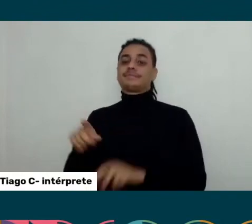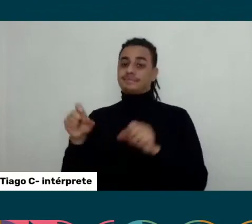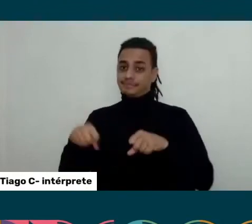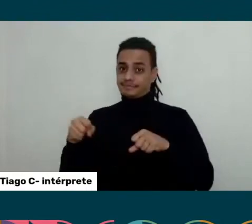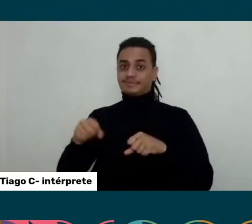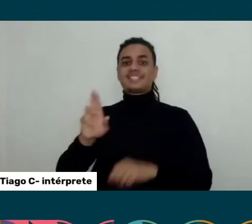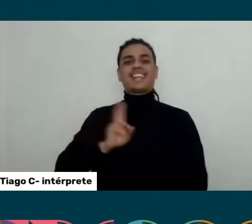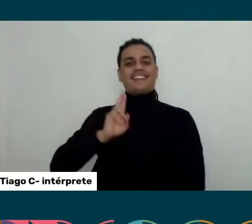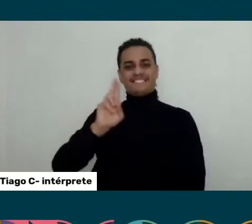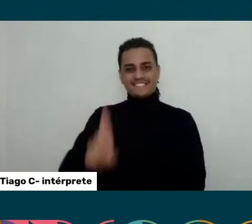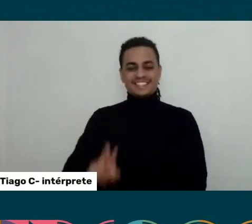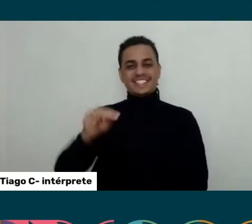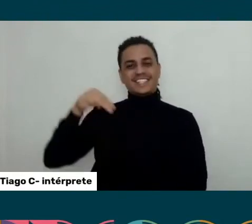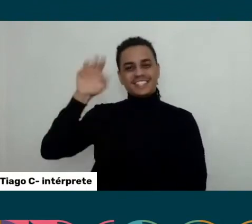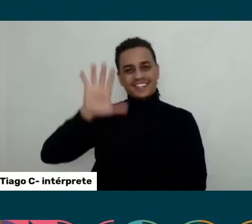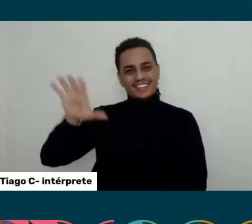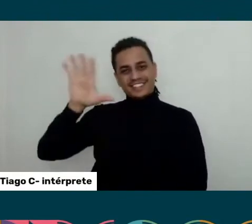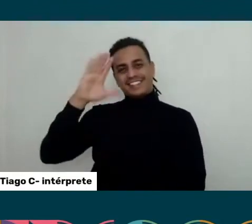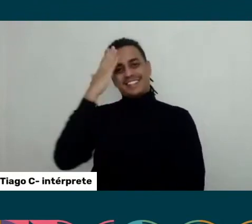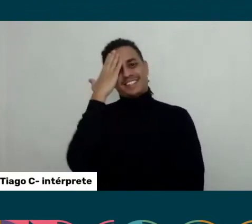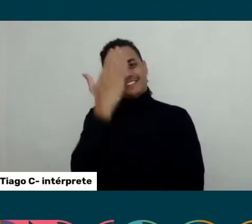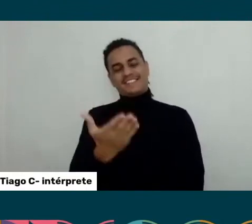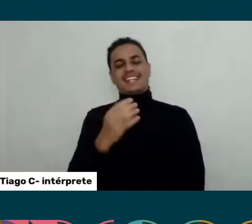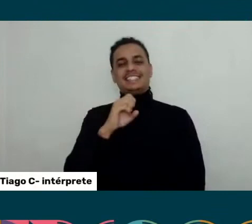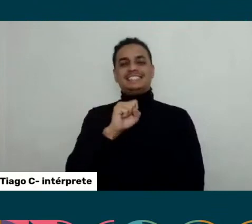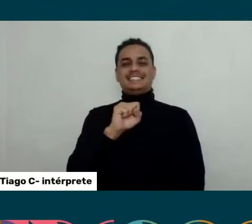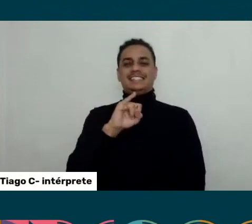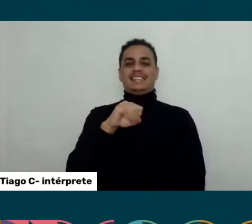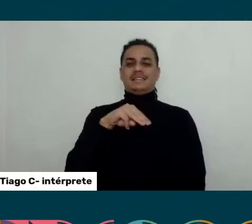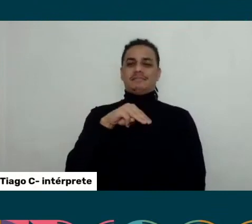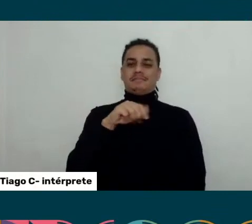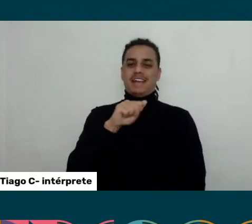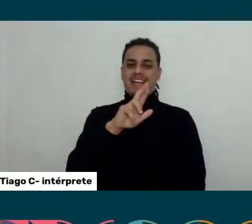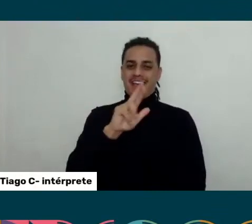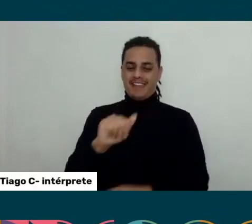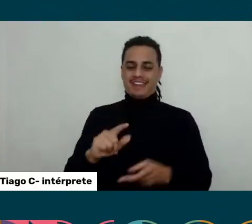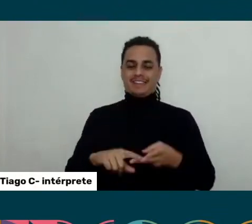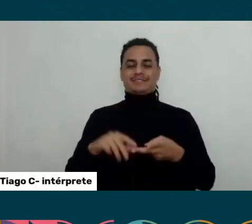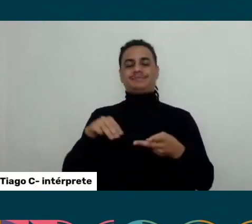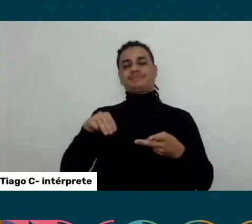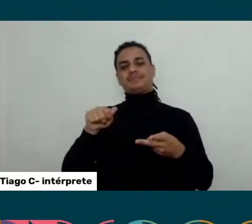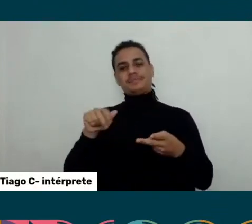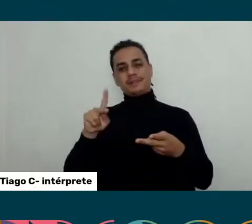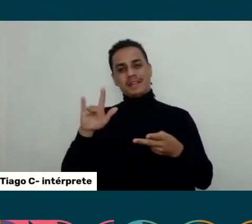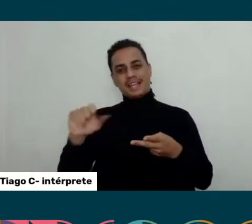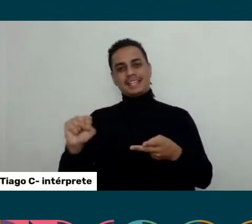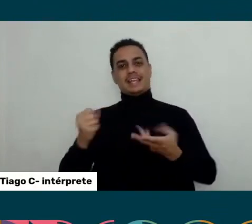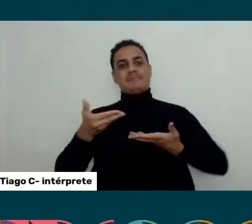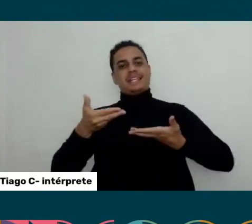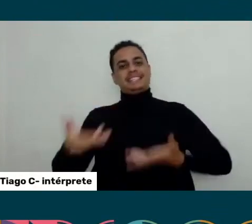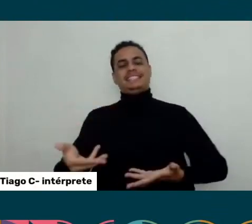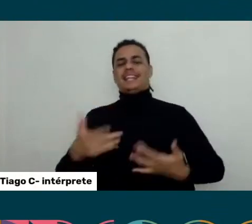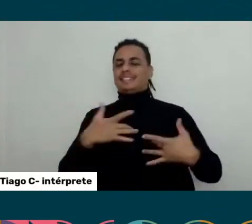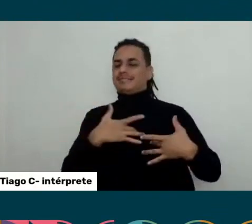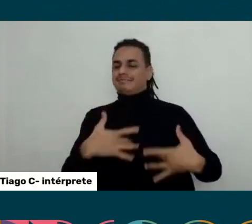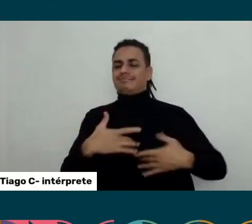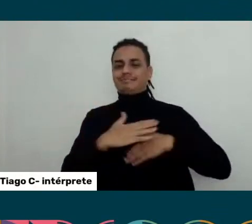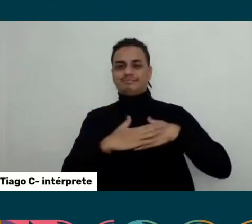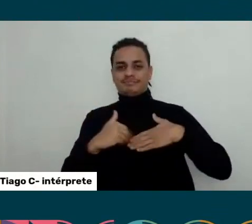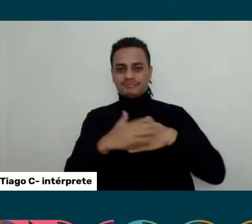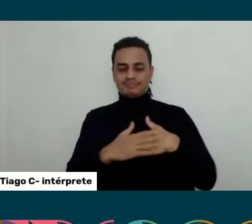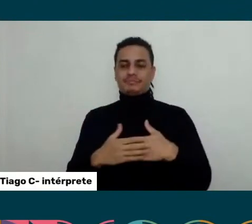Nordeste. Obrigado, Mike. Obrigado, Simara, pela apresentação tão generosa. E vamos começar a nossa conversa de